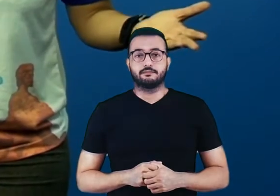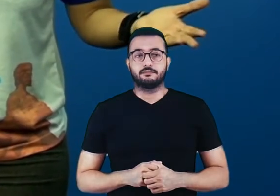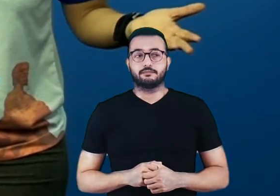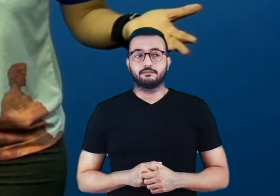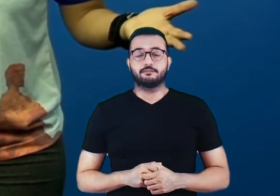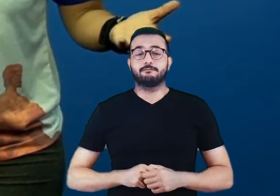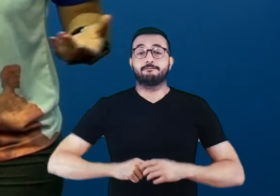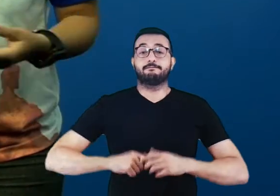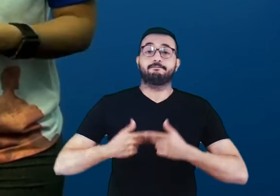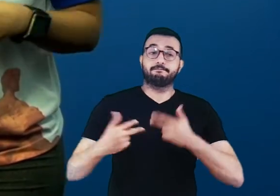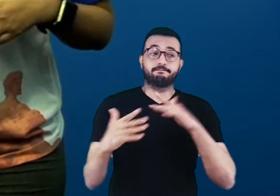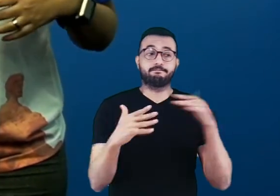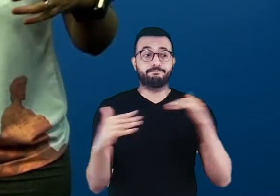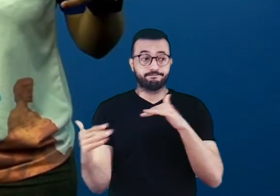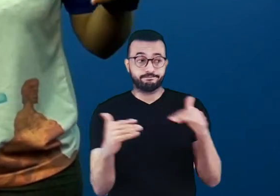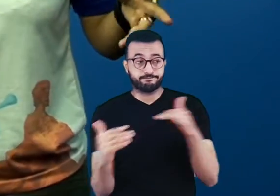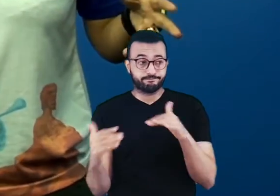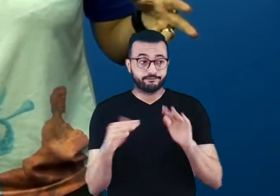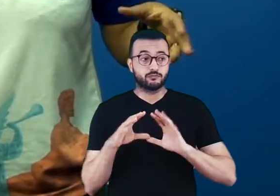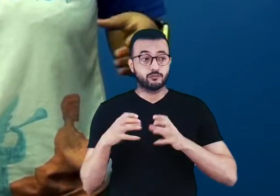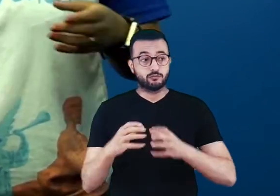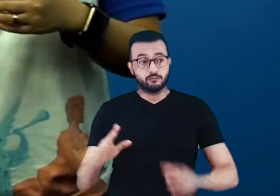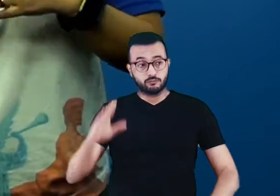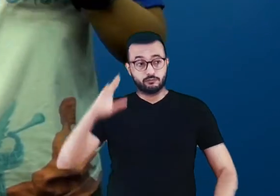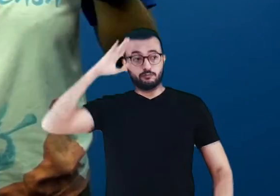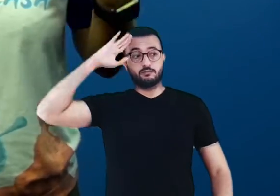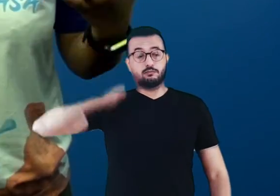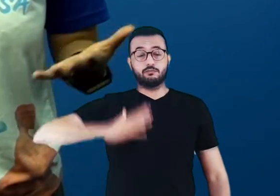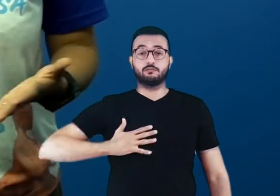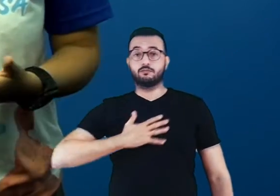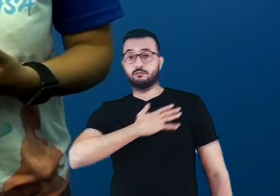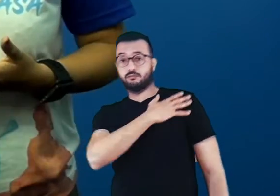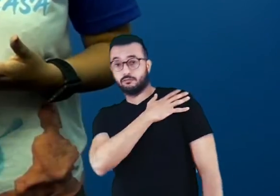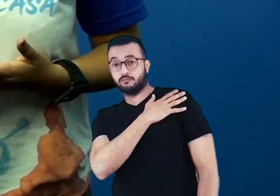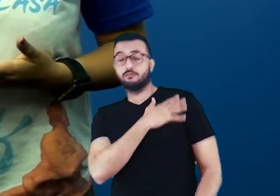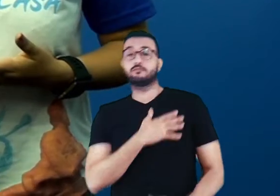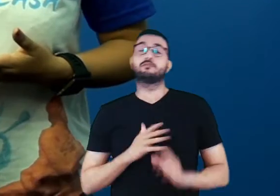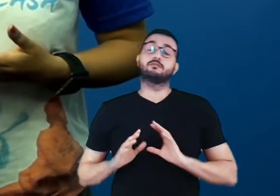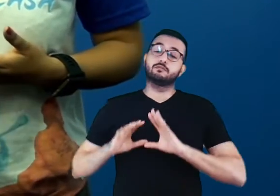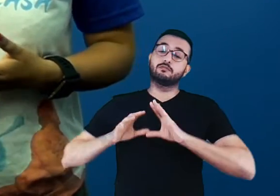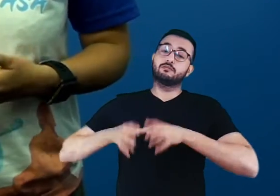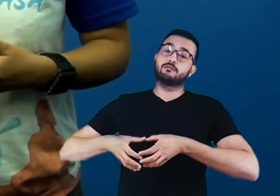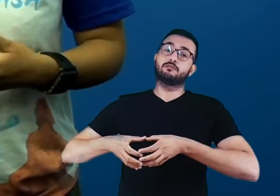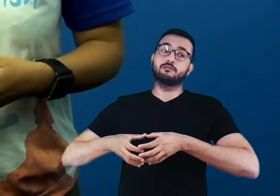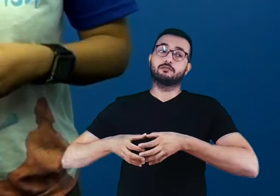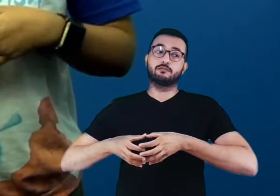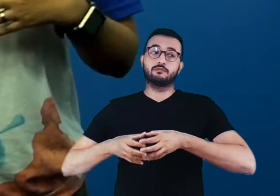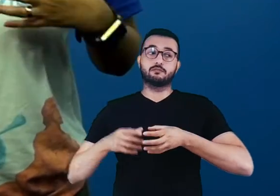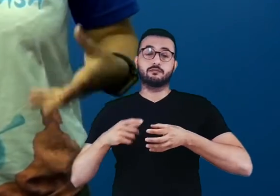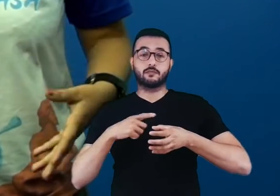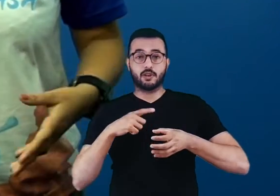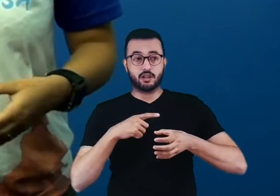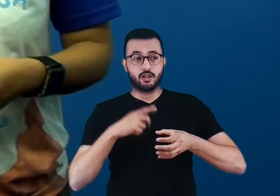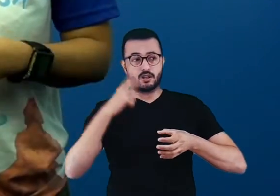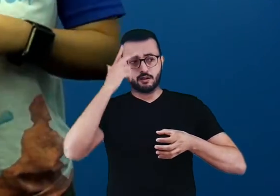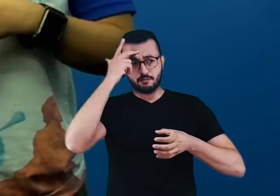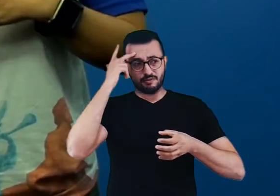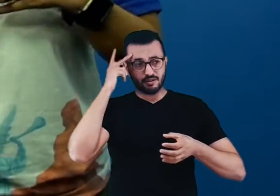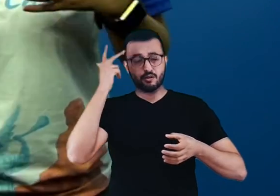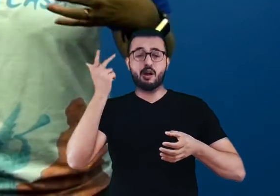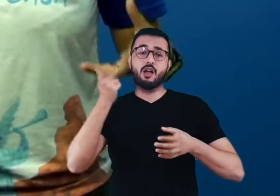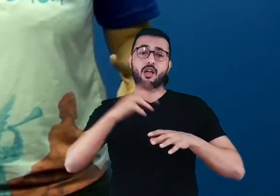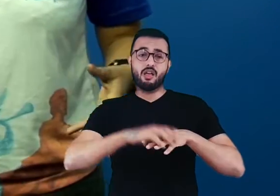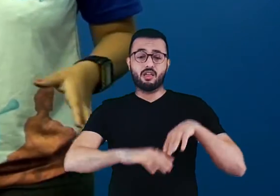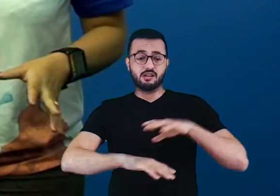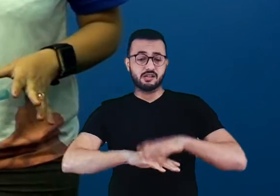Dos feitos da batalha, né, nosso pequeno exército em formação, construído de homens descalços,